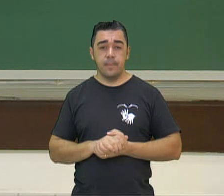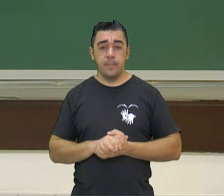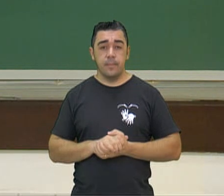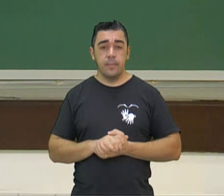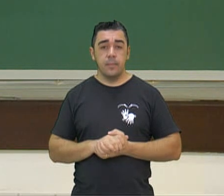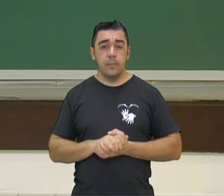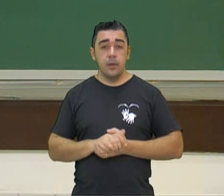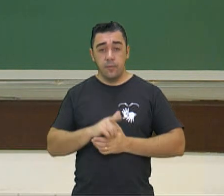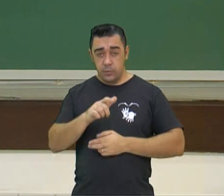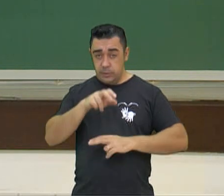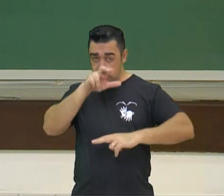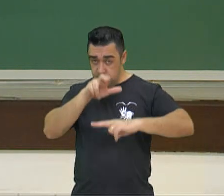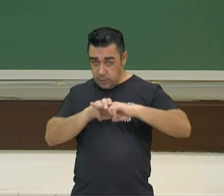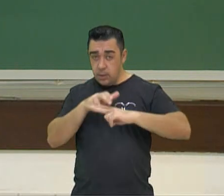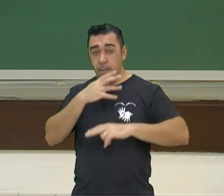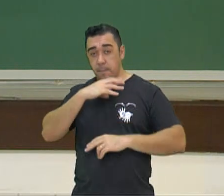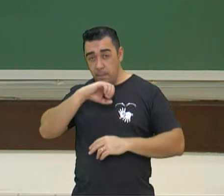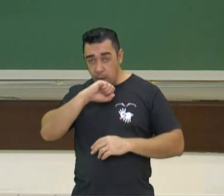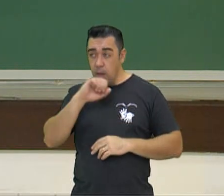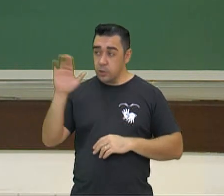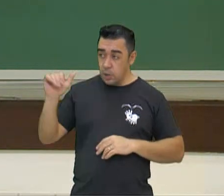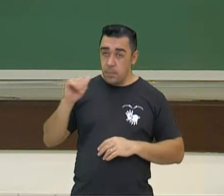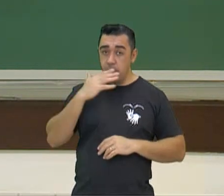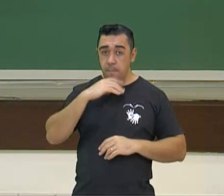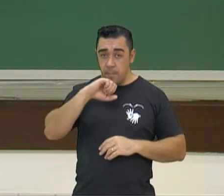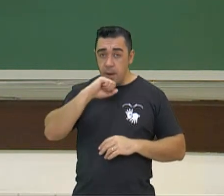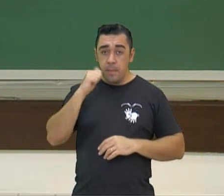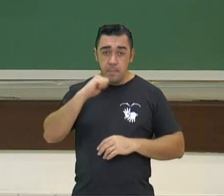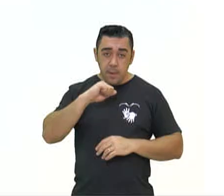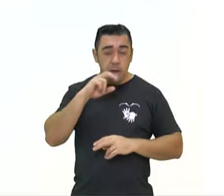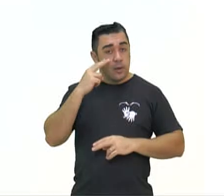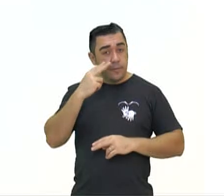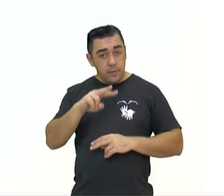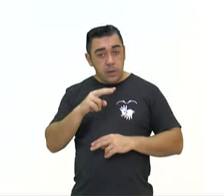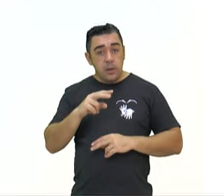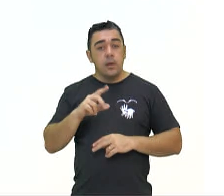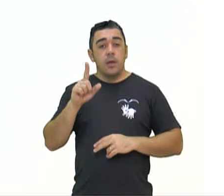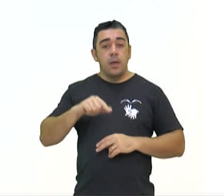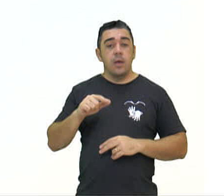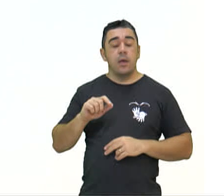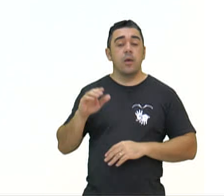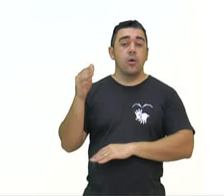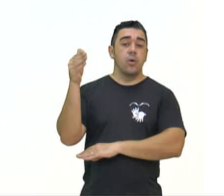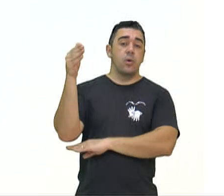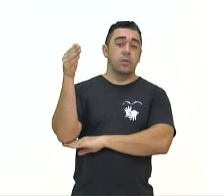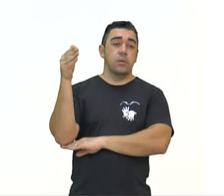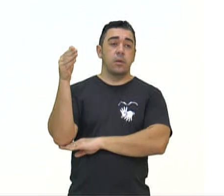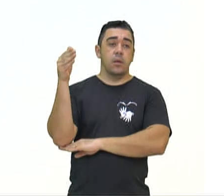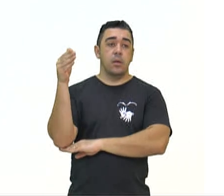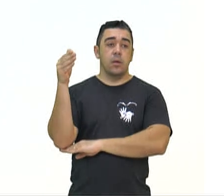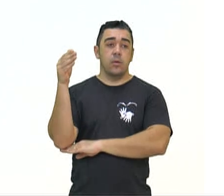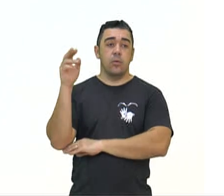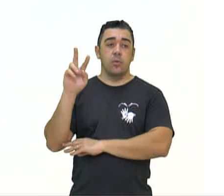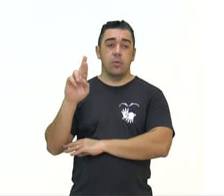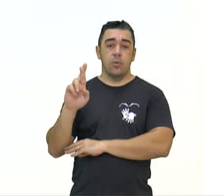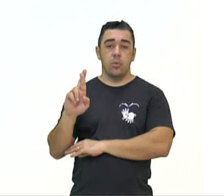até sente com sua família para assisti-lo. Vale a pena estudá-lo. Hotel Ruanda.